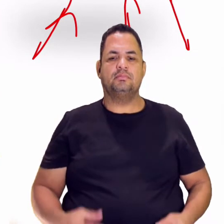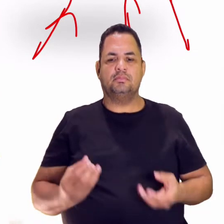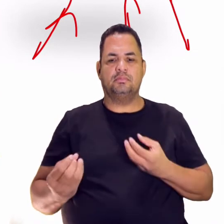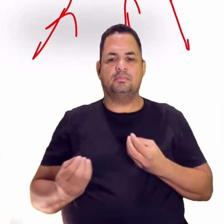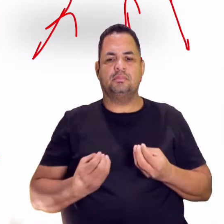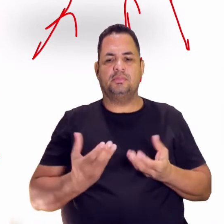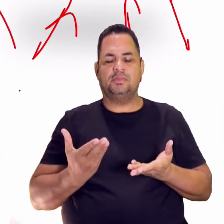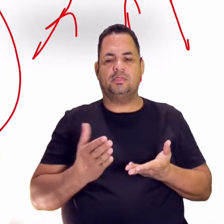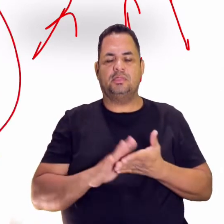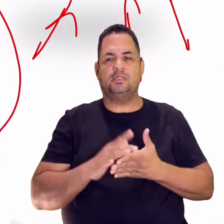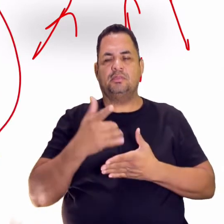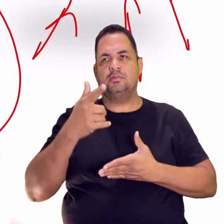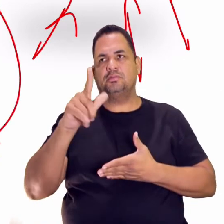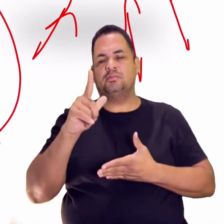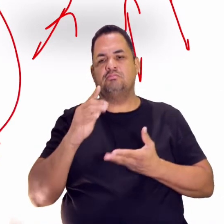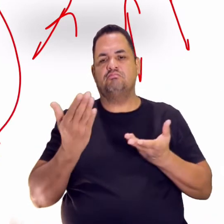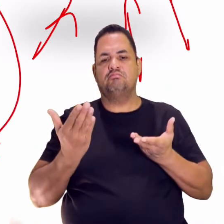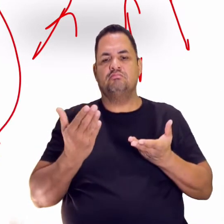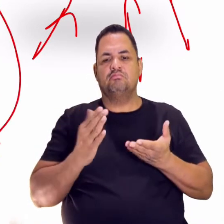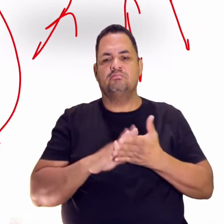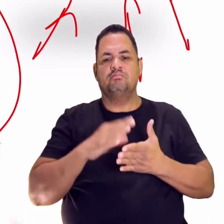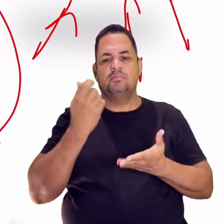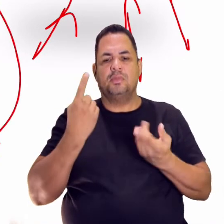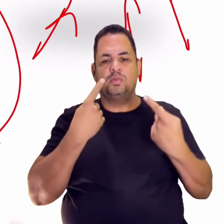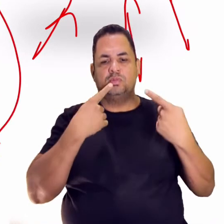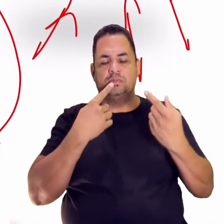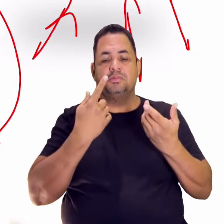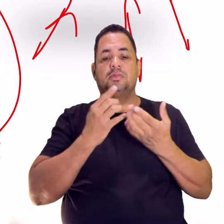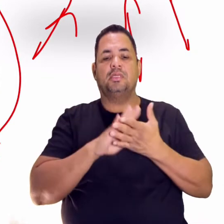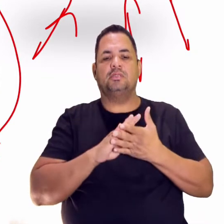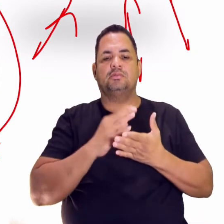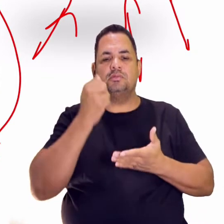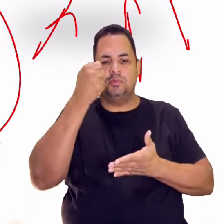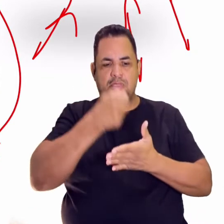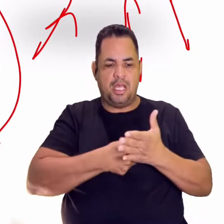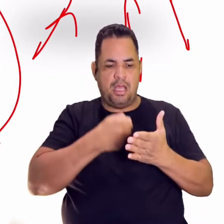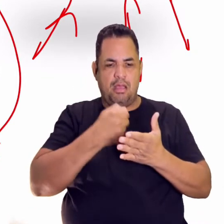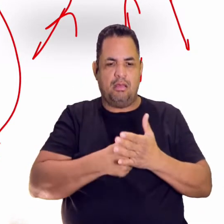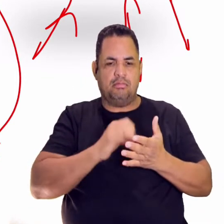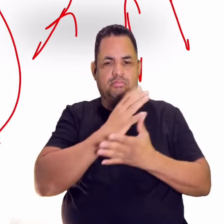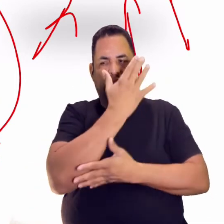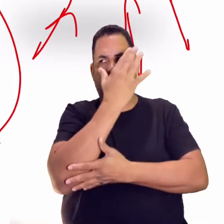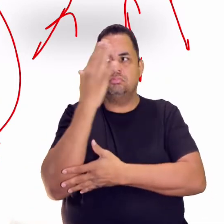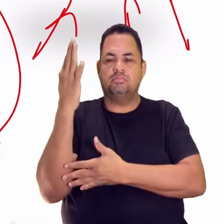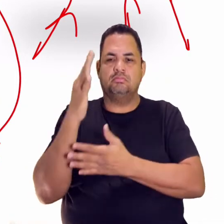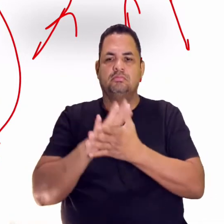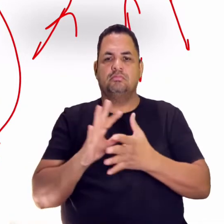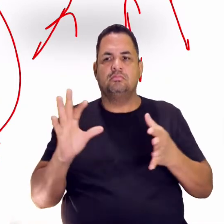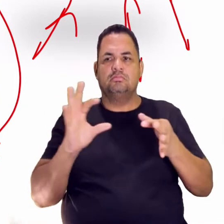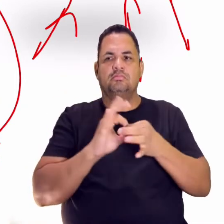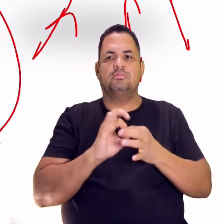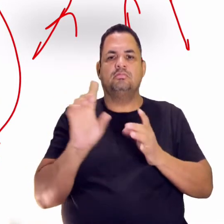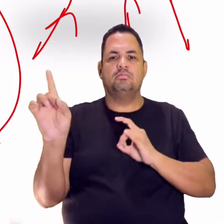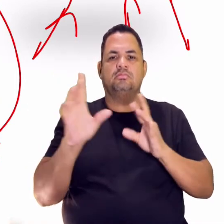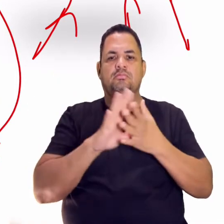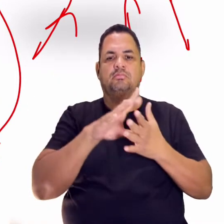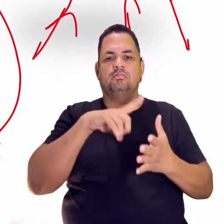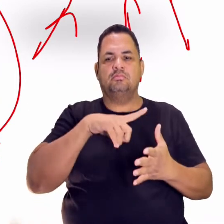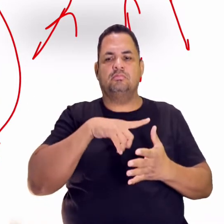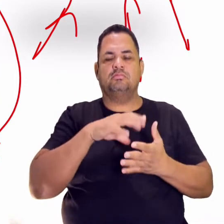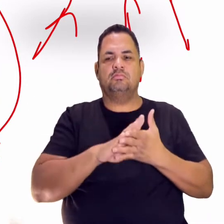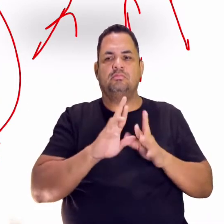maneira de defender a natureza. Né? Estão interligados, né? Cada um com seu tipo de